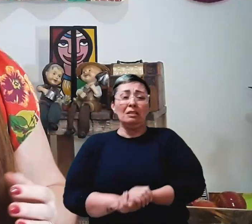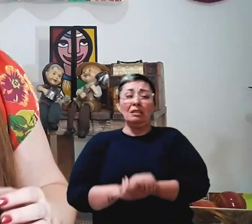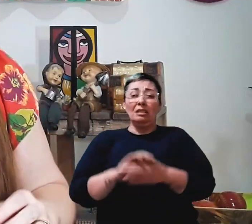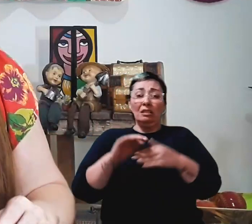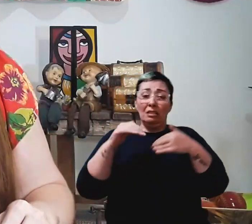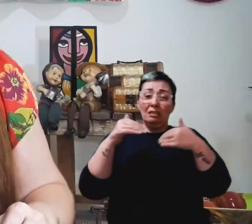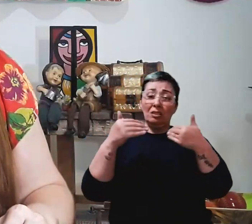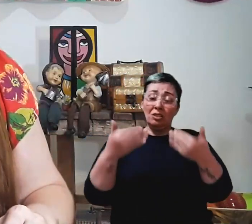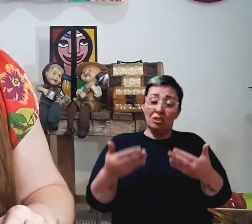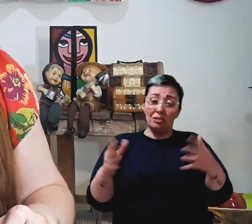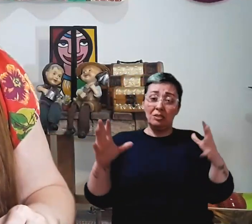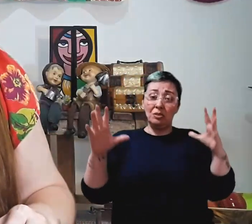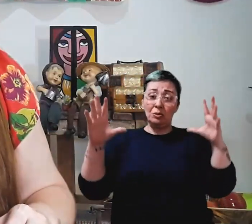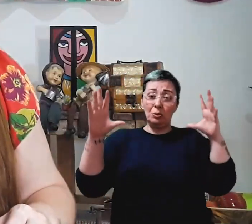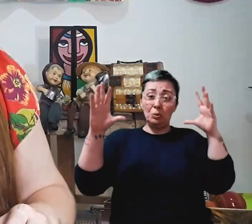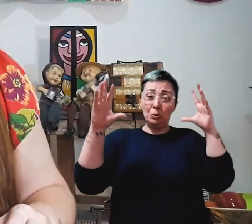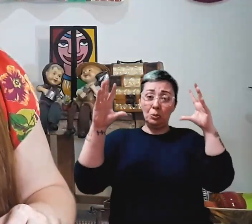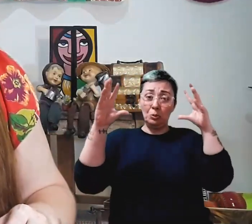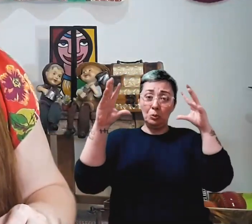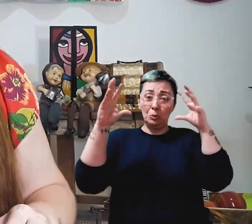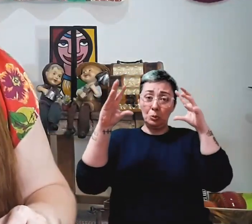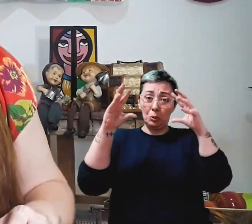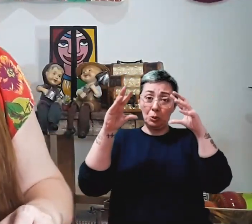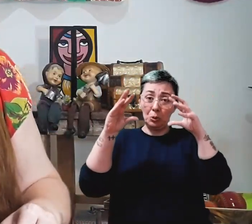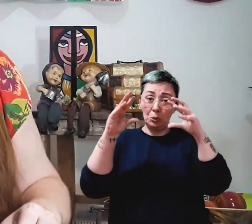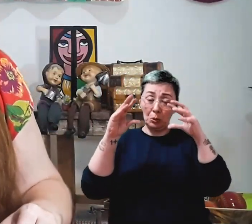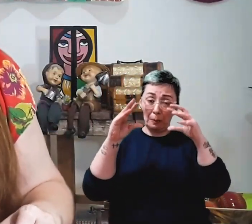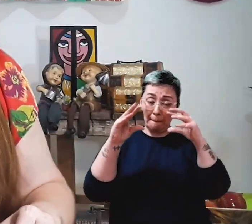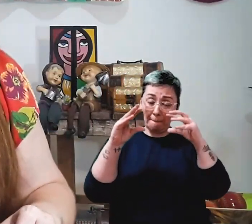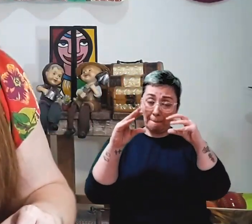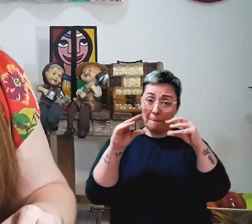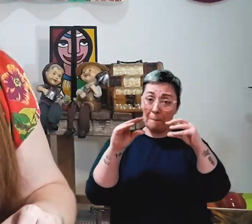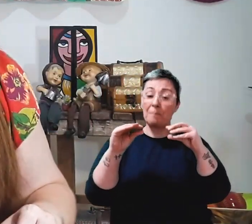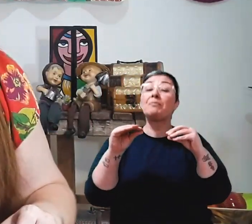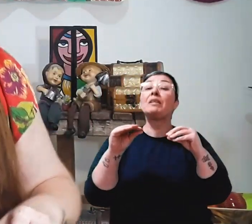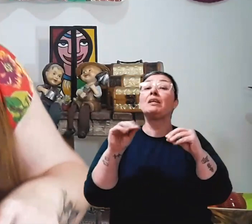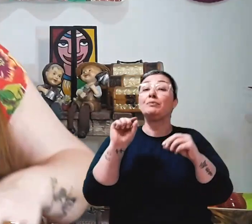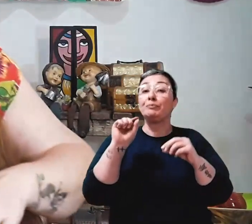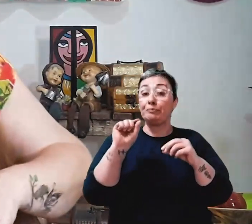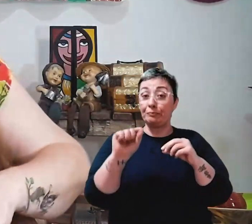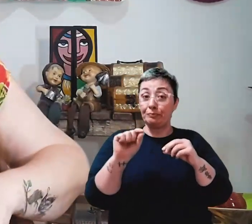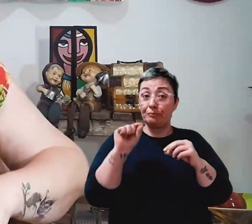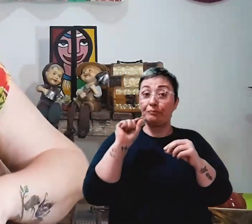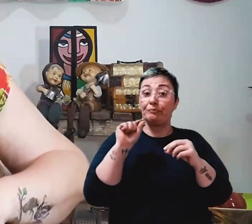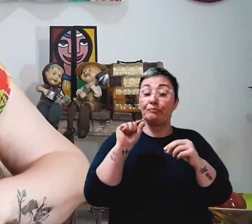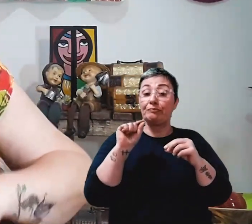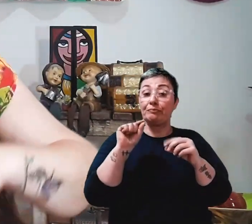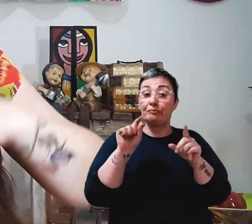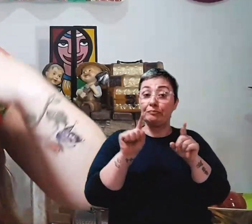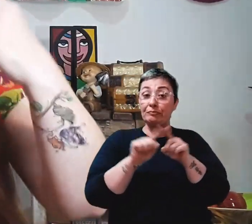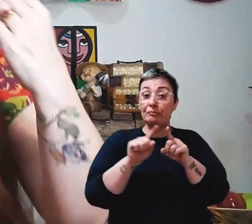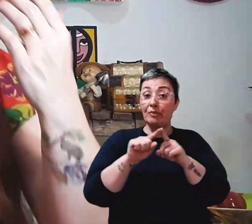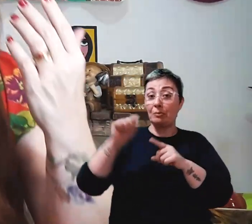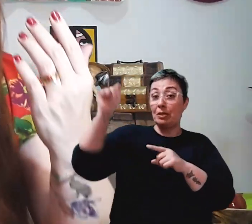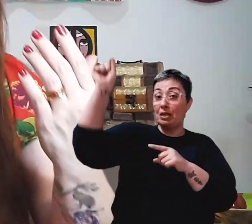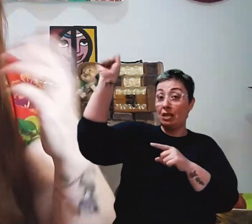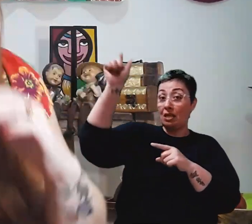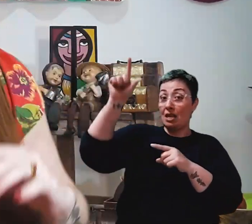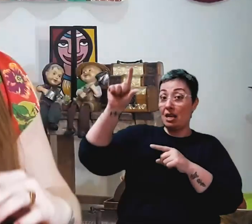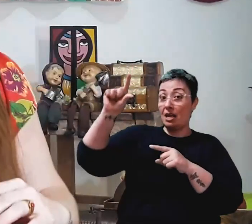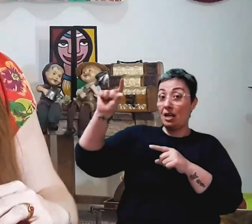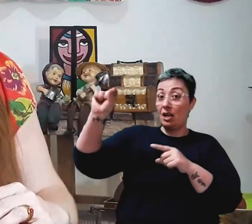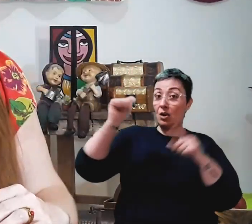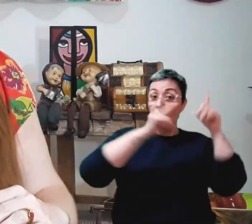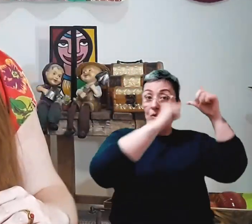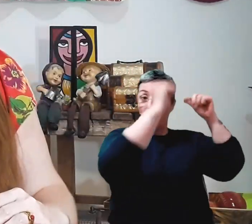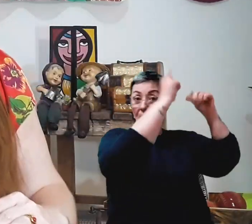quando a noite então foi chegando. E junto com a noite, a lua e as